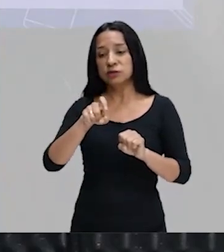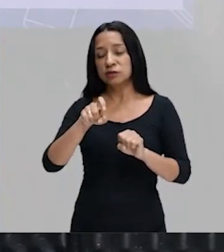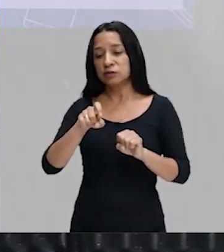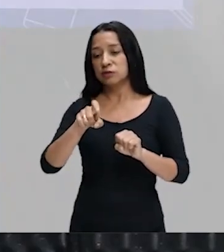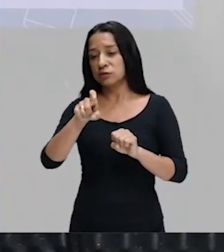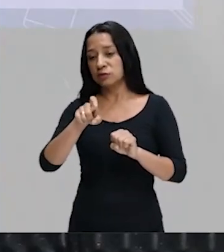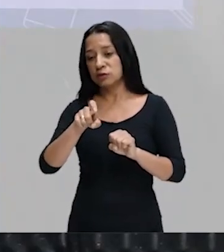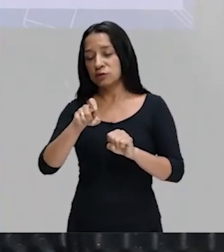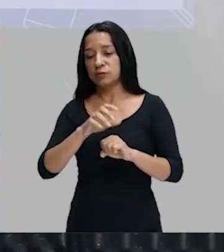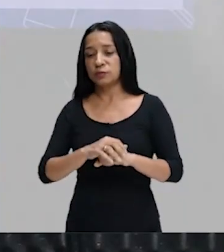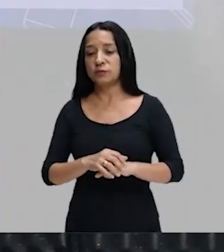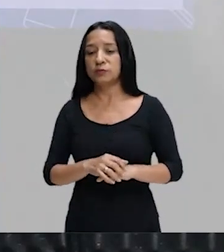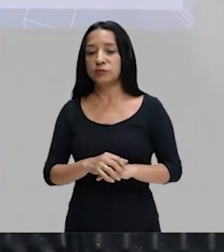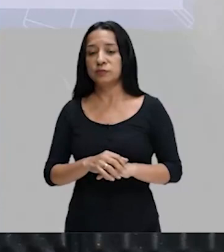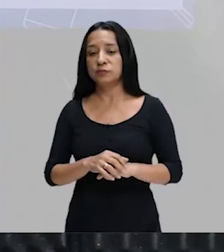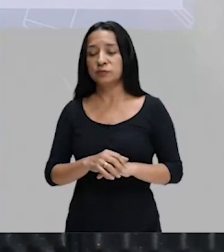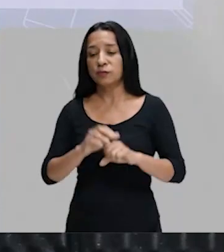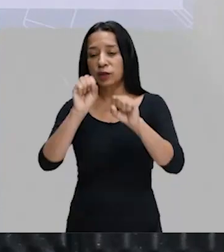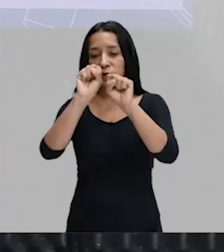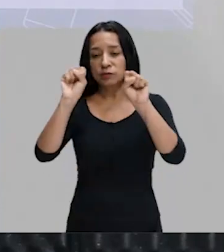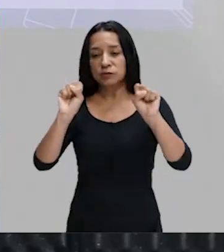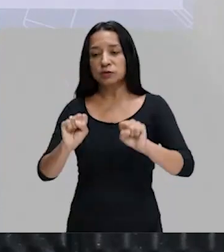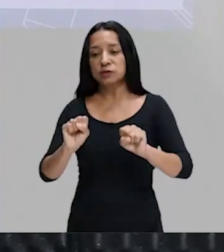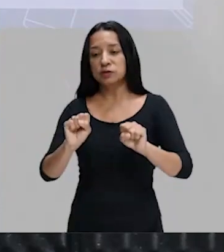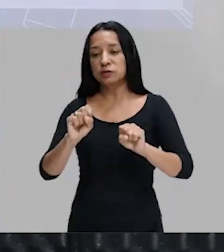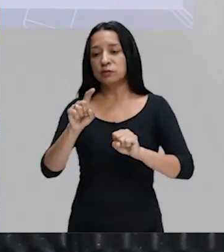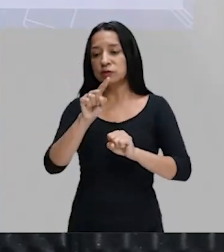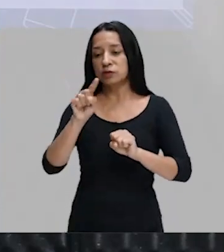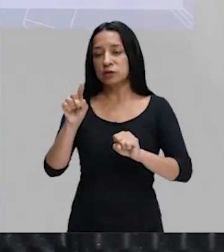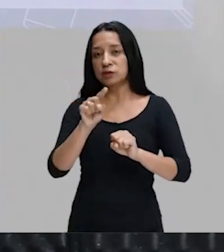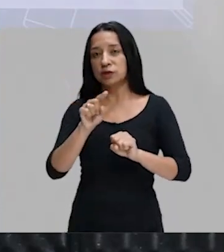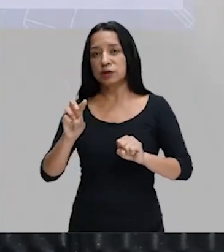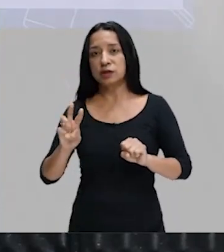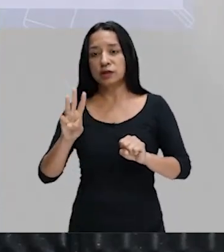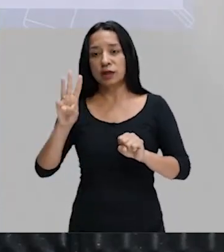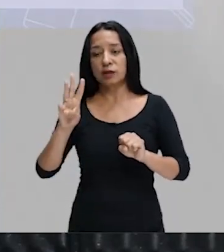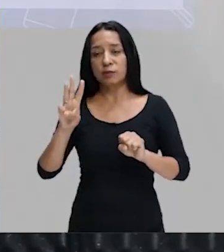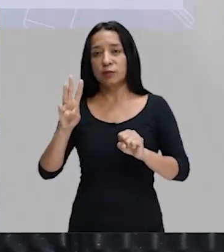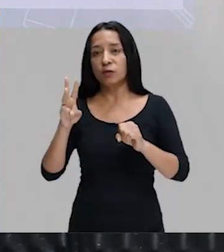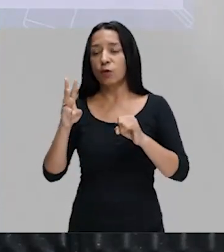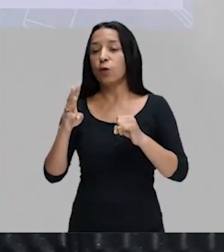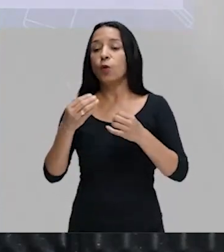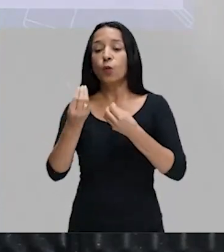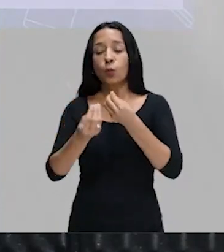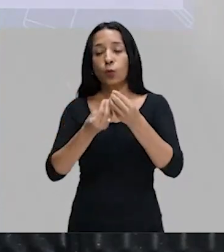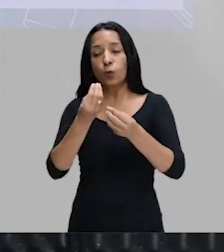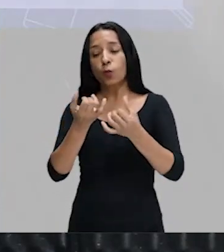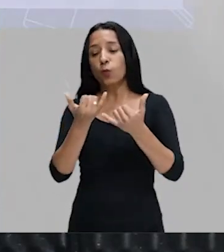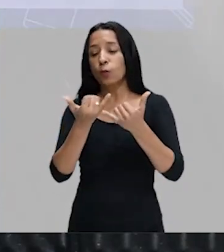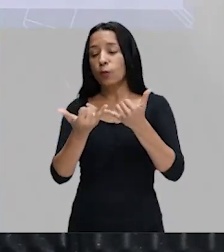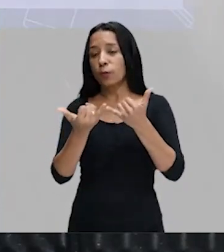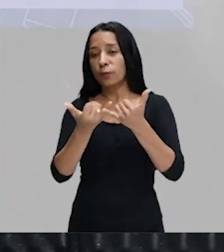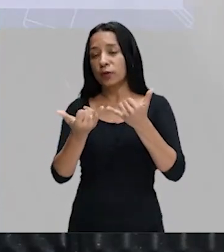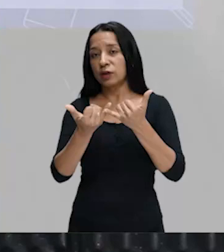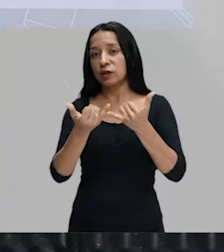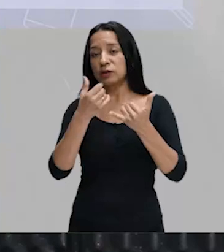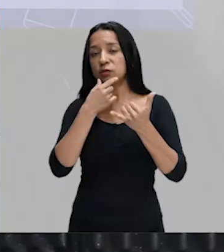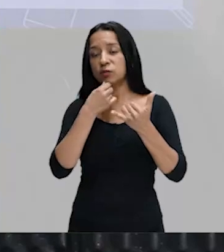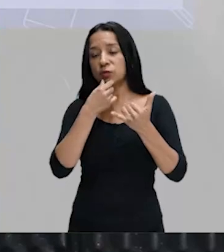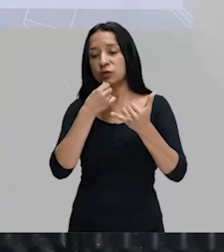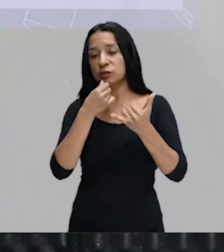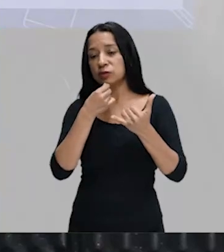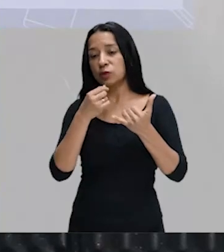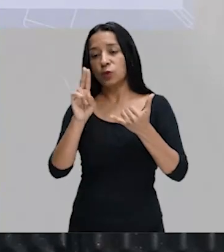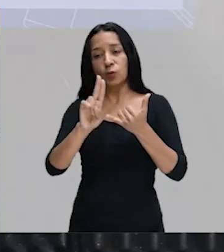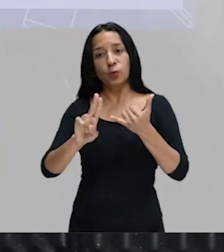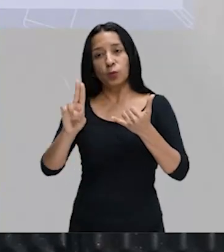ZW, é como se o macho fosse o XX, mas para não utilizar a letra X, a gente utiliza a